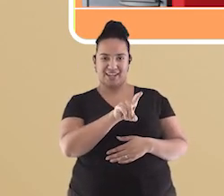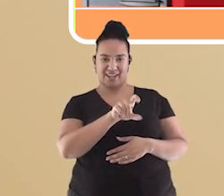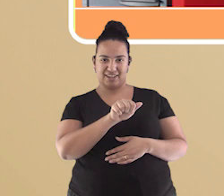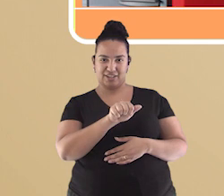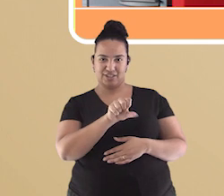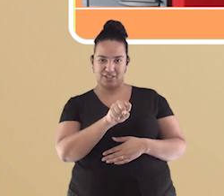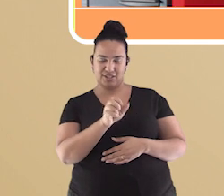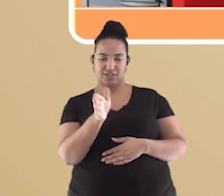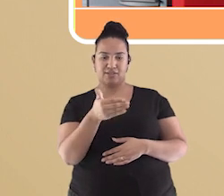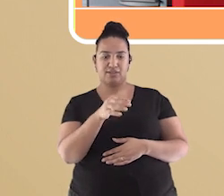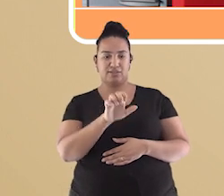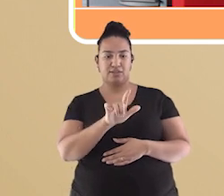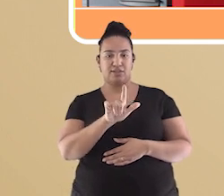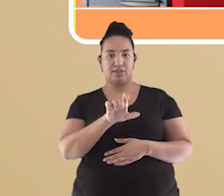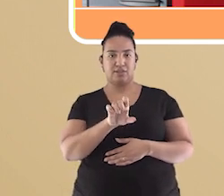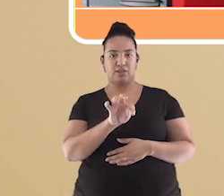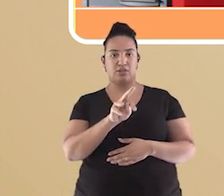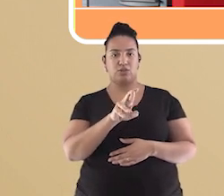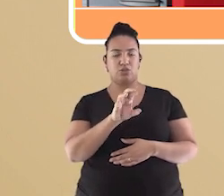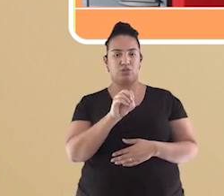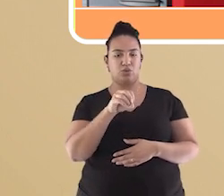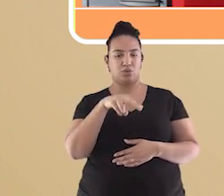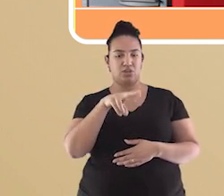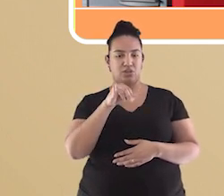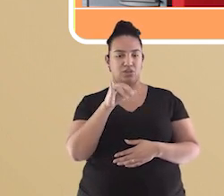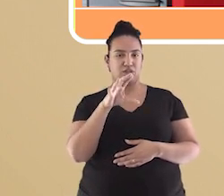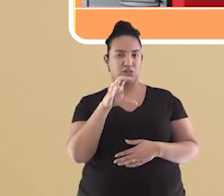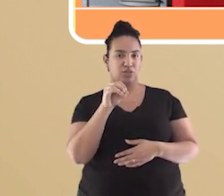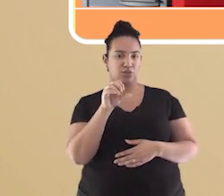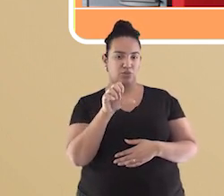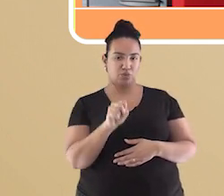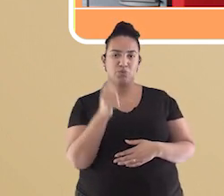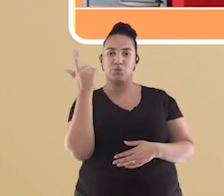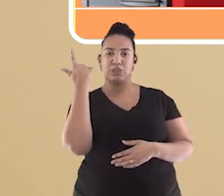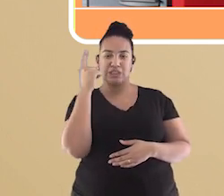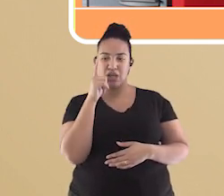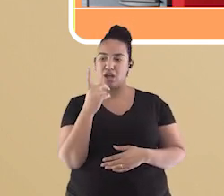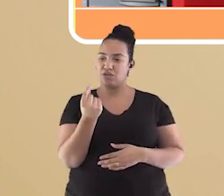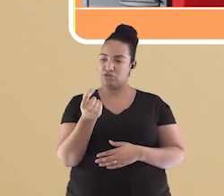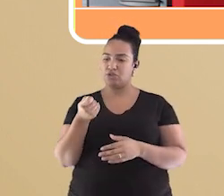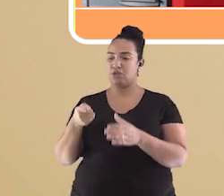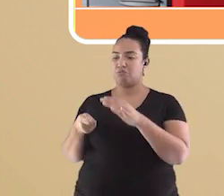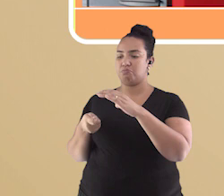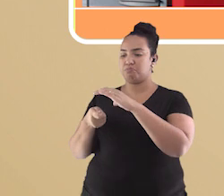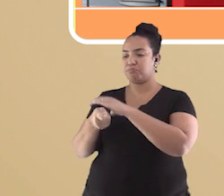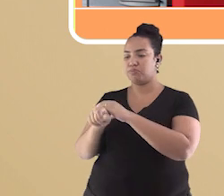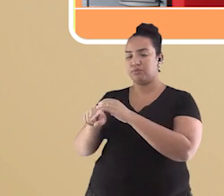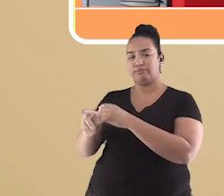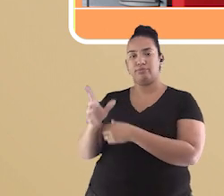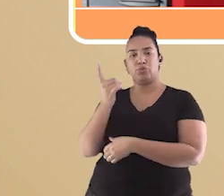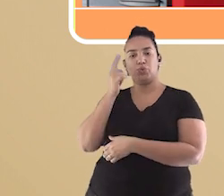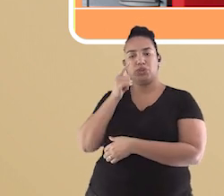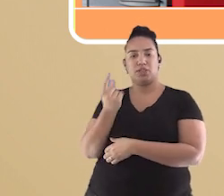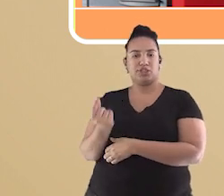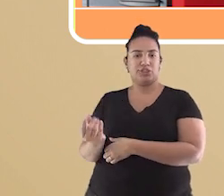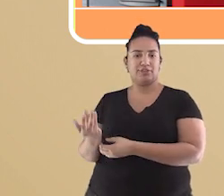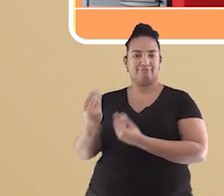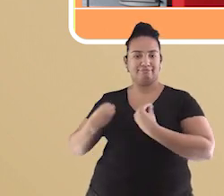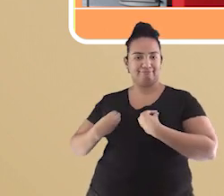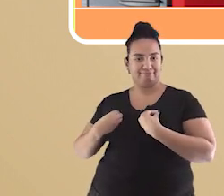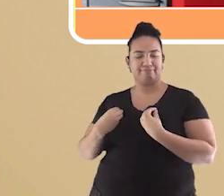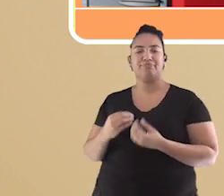eletrônicos, que ficam em lugares como agências bancárias, supermercados, shopping e até mesmo em farmácias como Caixa 24